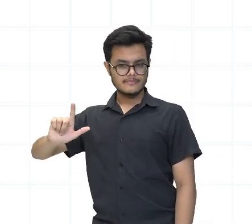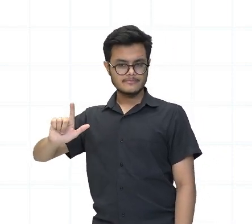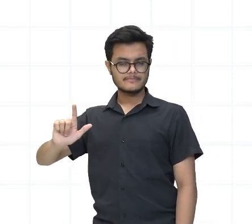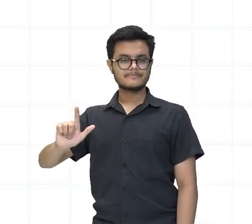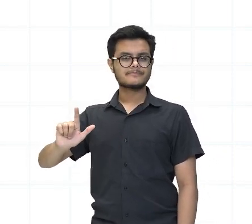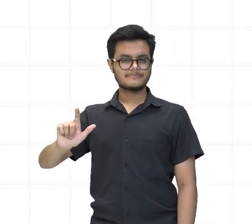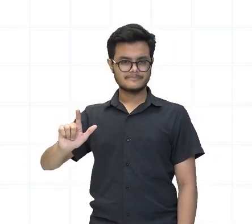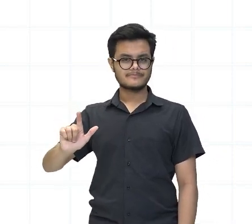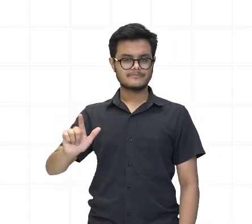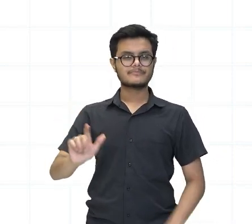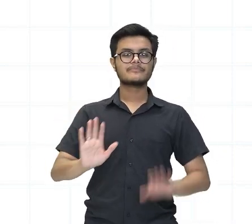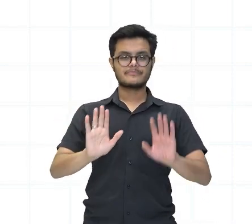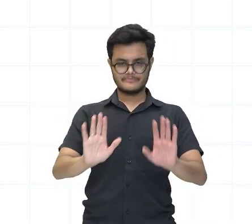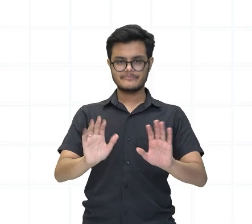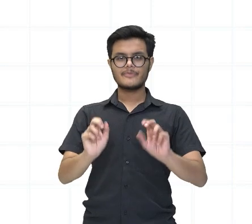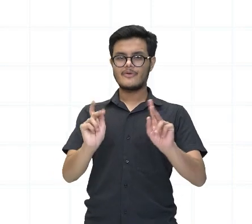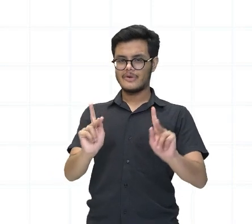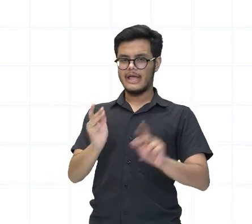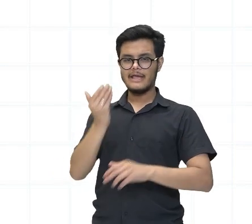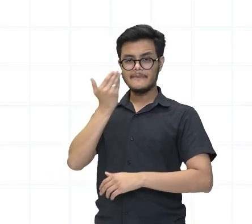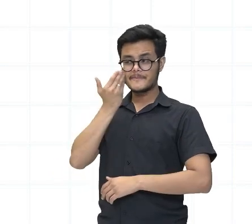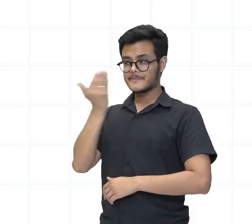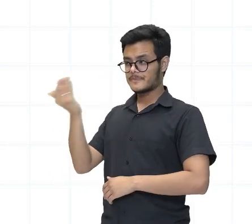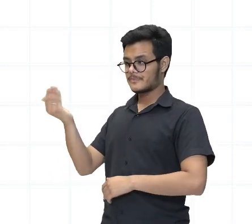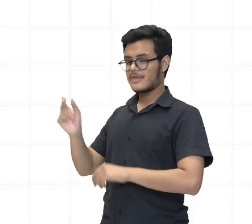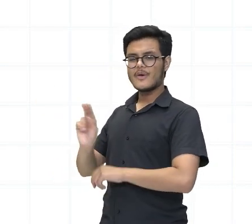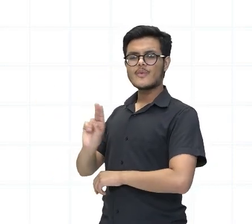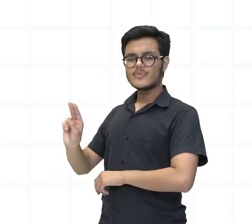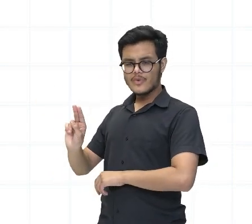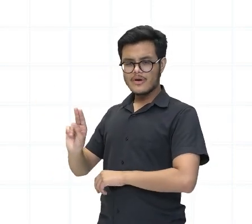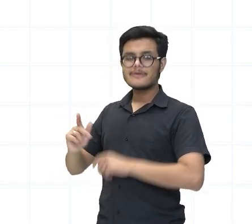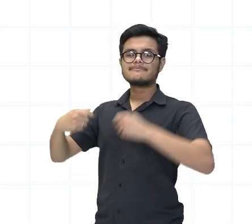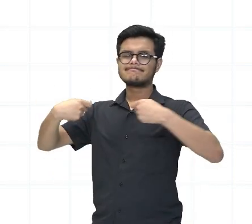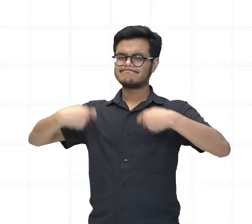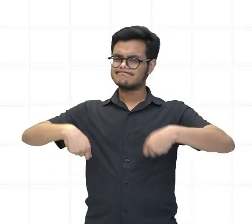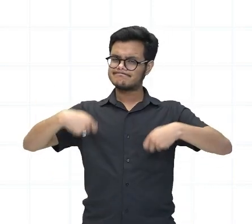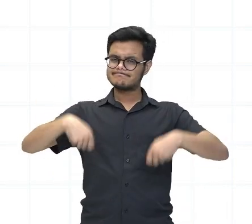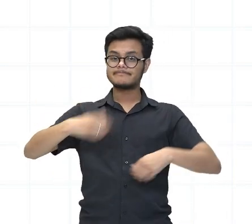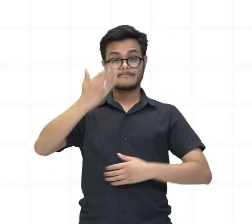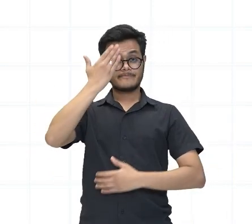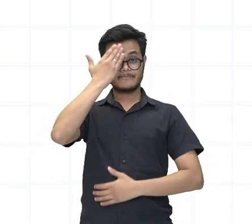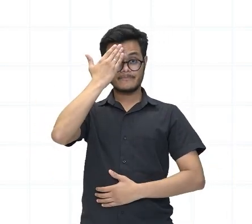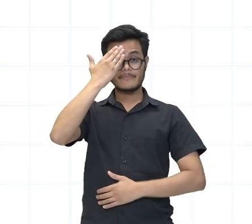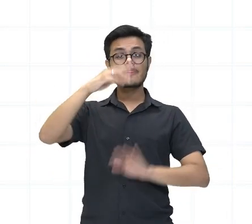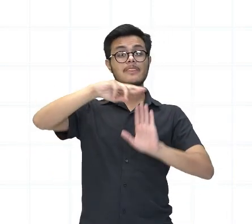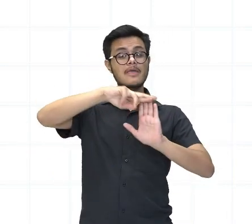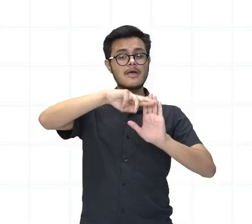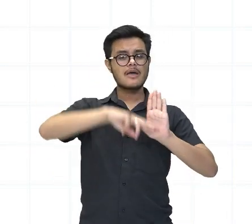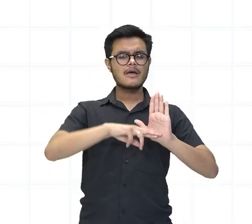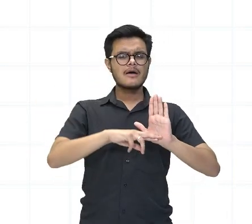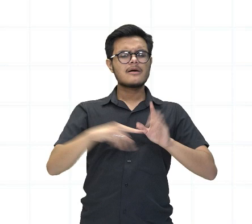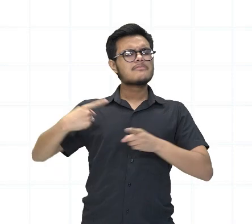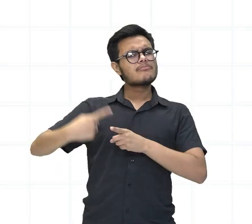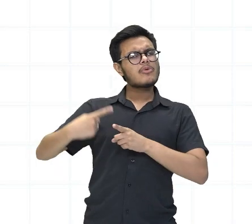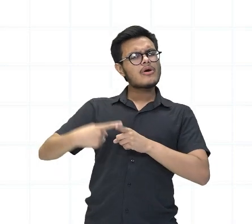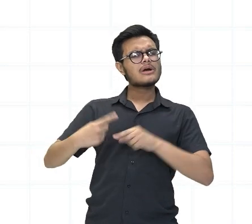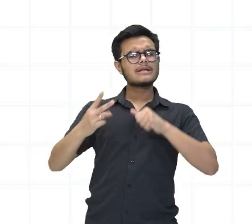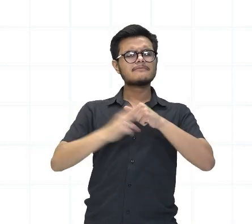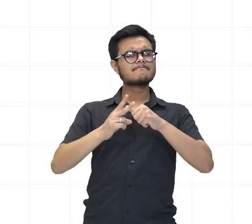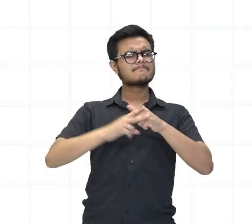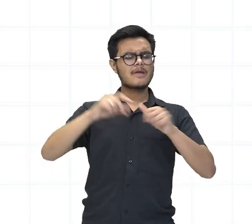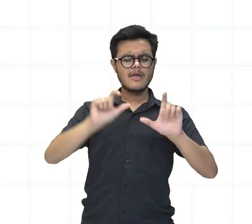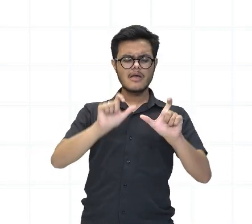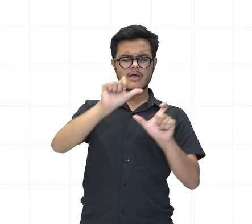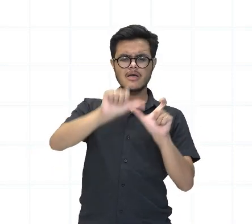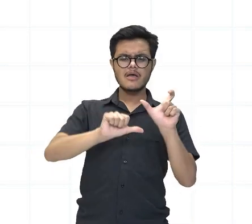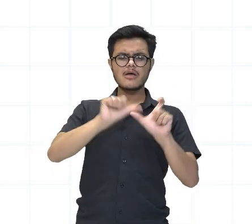flexão número pessoal, ok? Então, por isso que eu preciso entender por que eu conjugo o verbo, quais são as